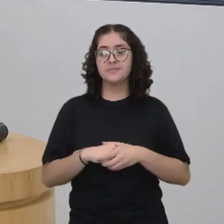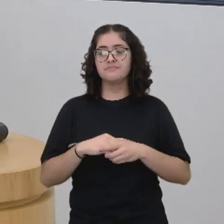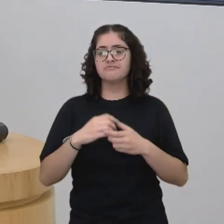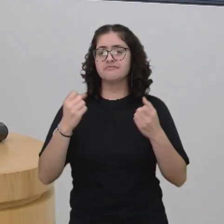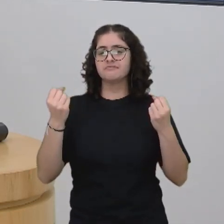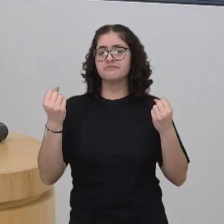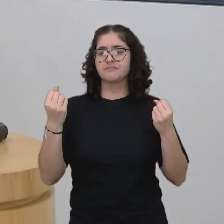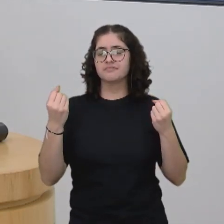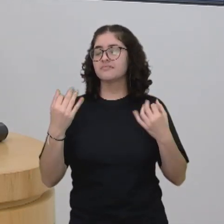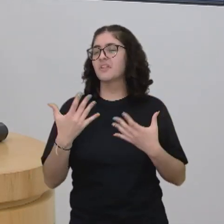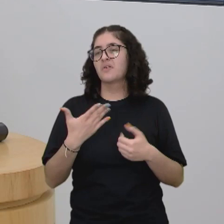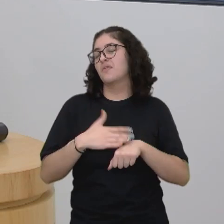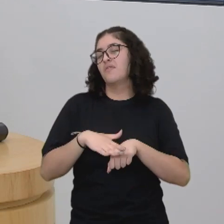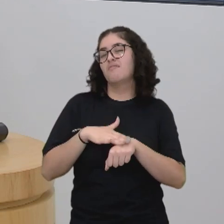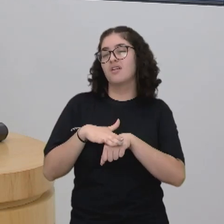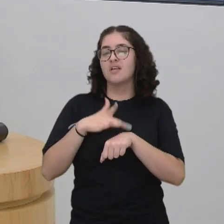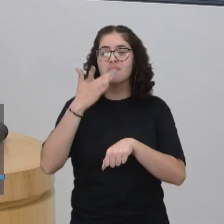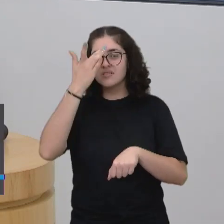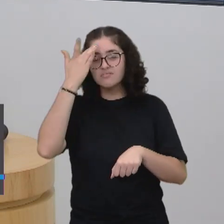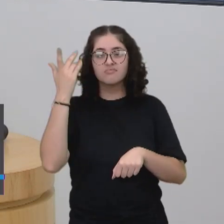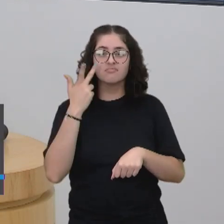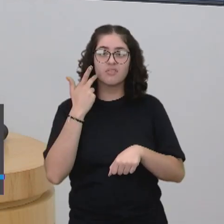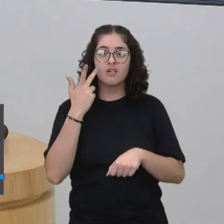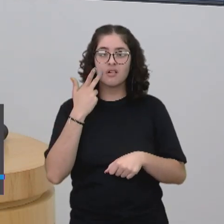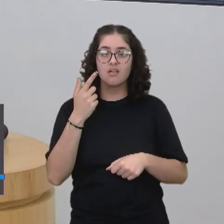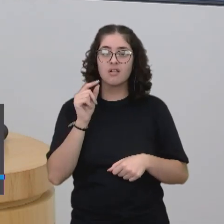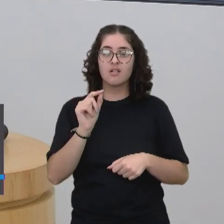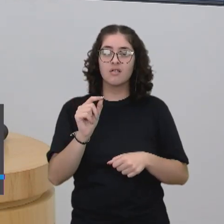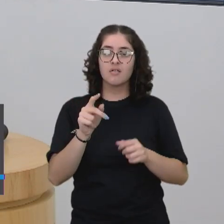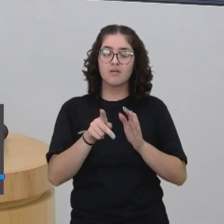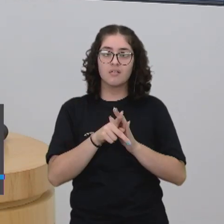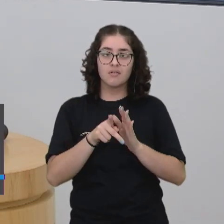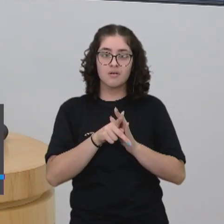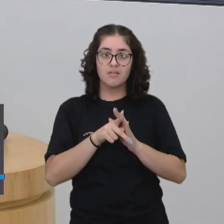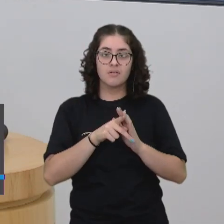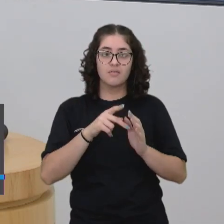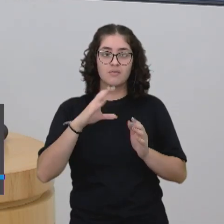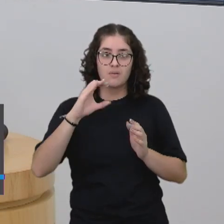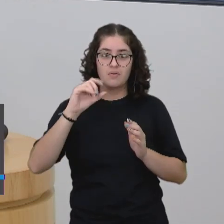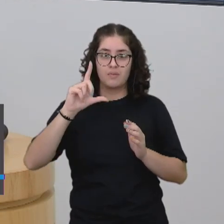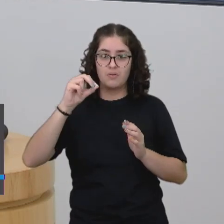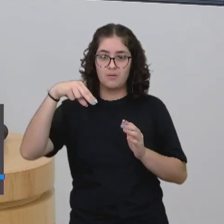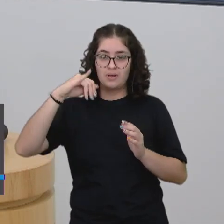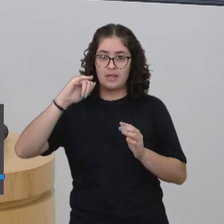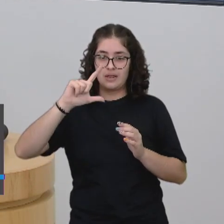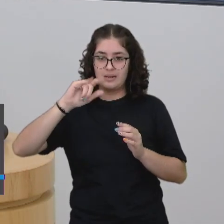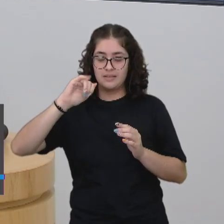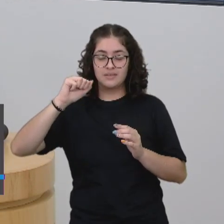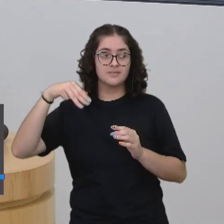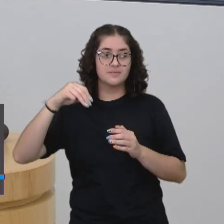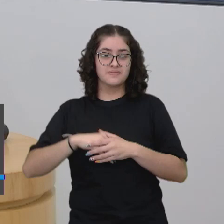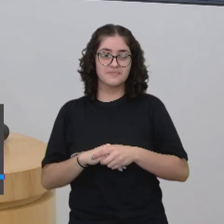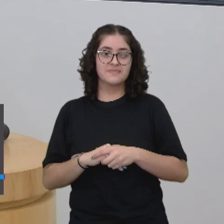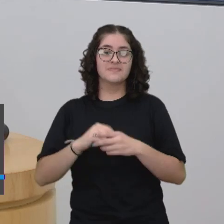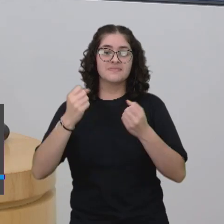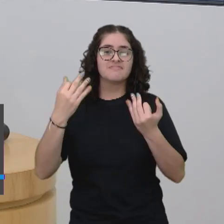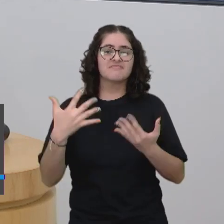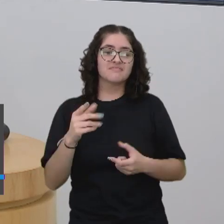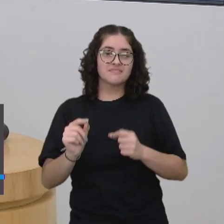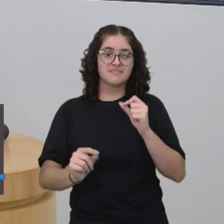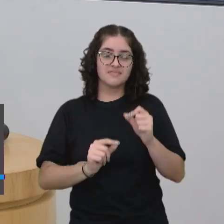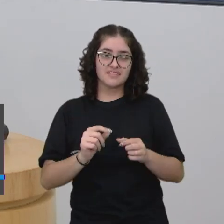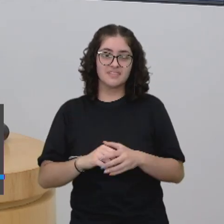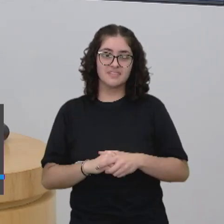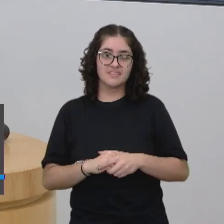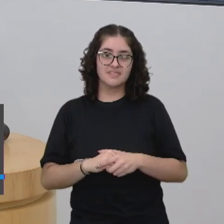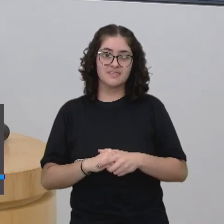tava... Conversas de pessoas normais, a gente tava falando sobre colonialismo latino-americano. E aí ele falou uma coisa que